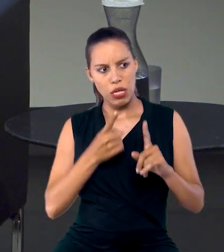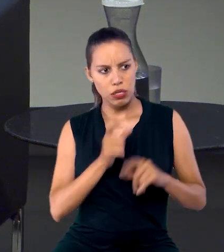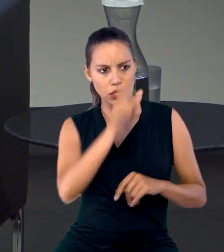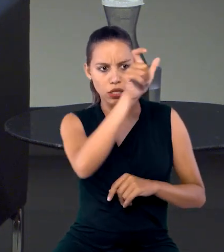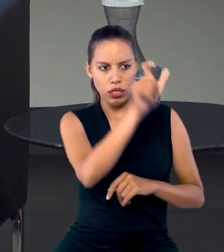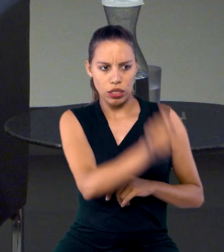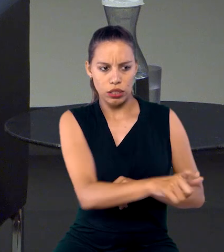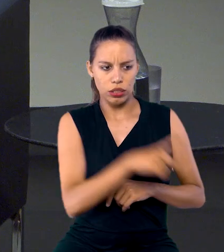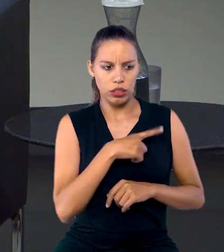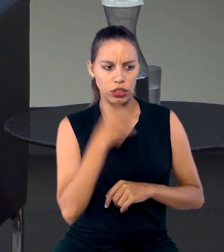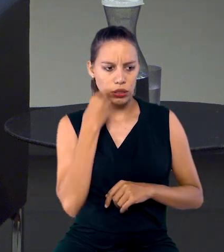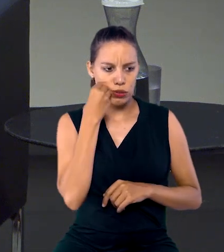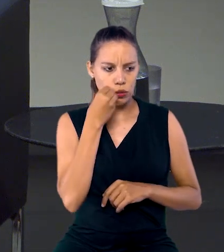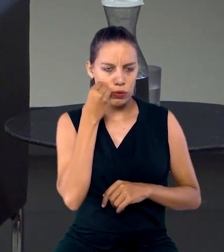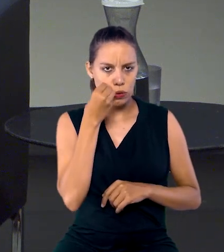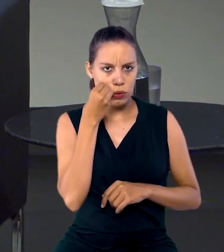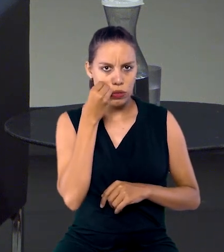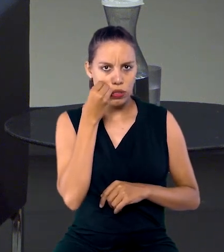que eram